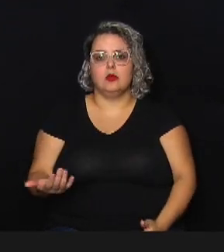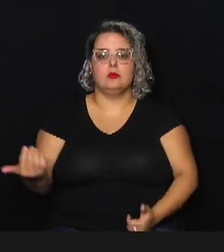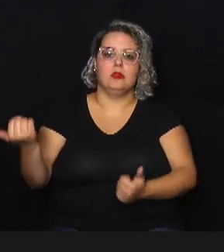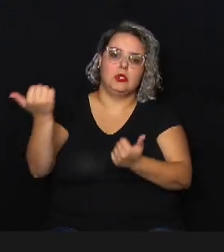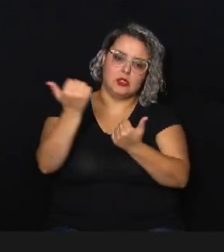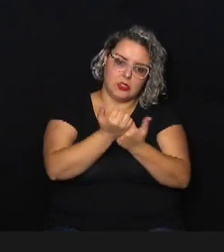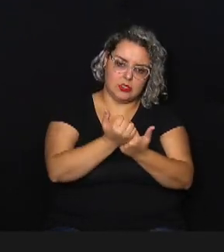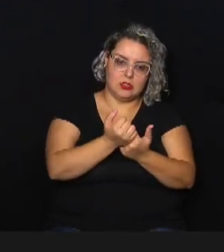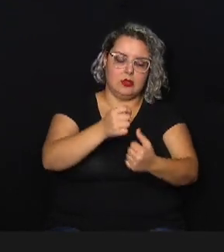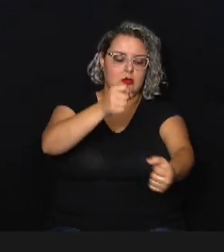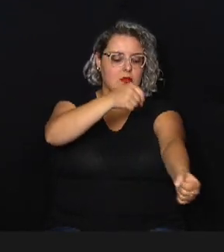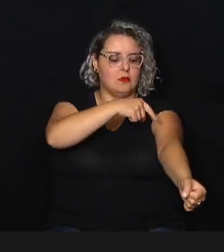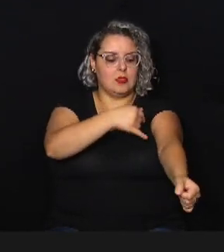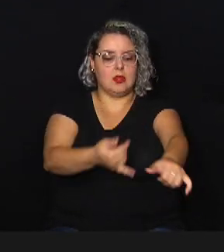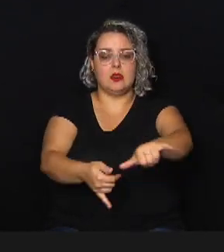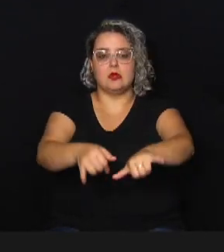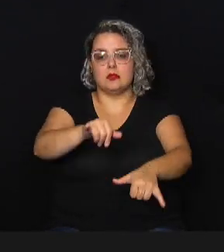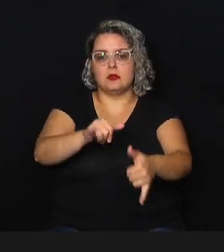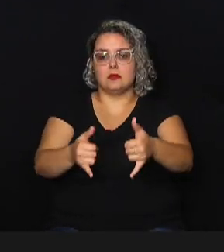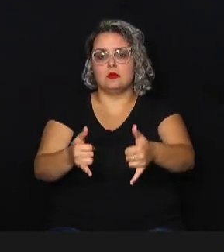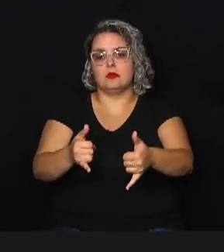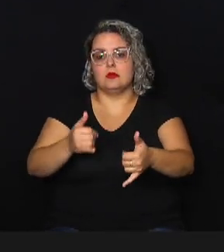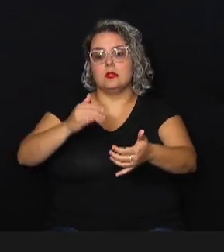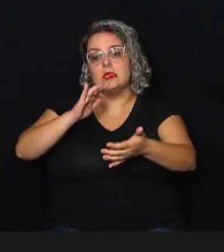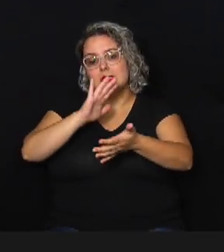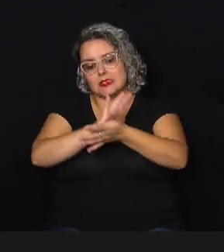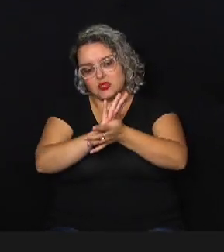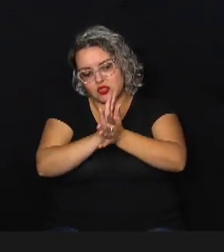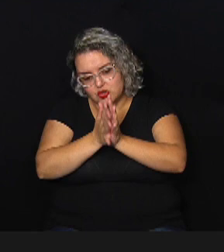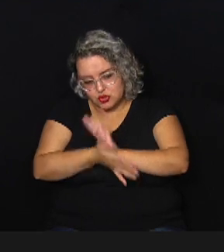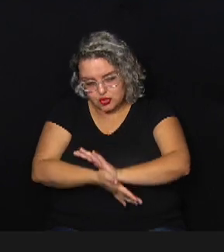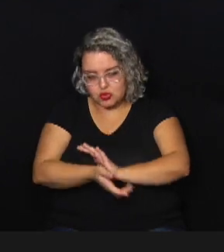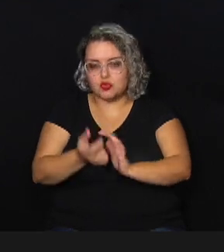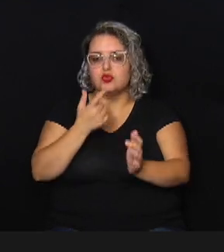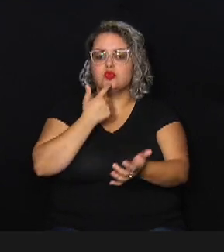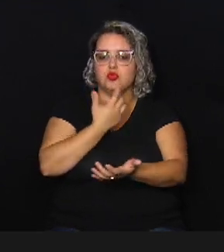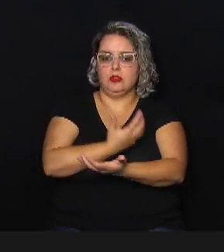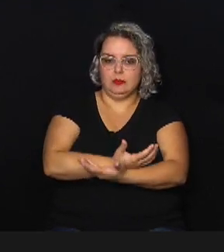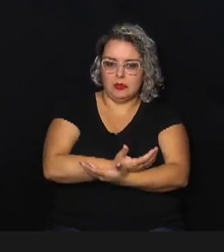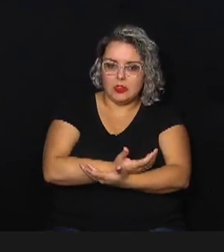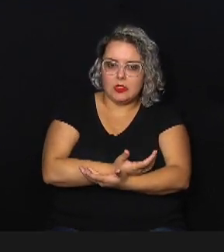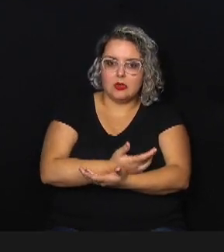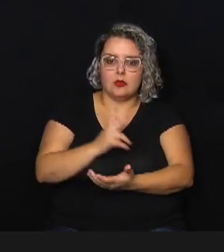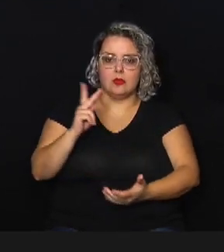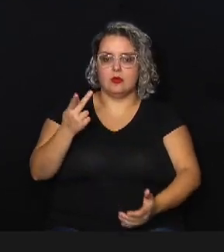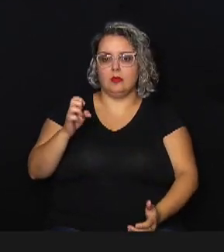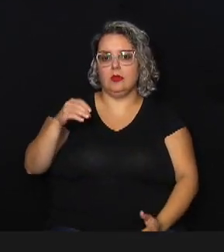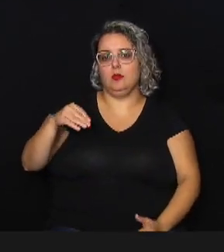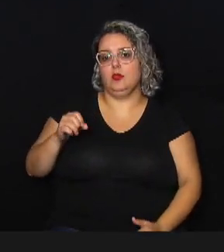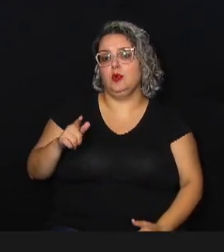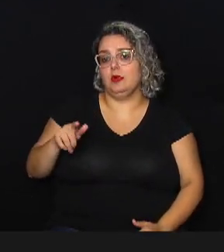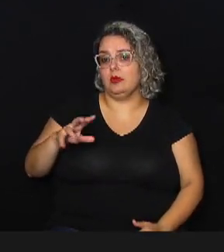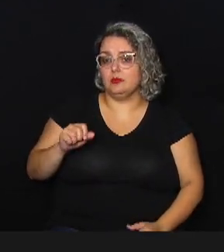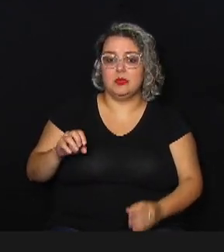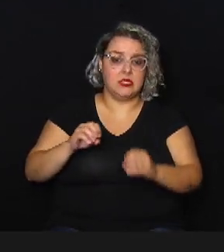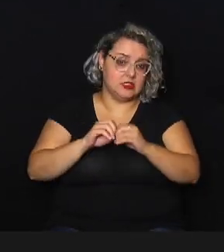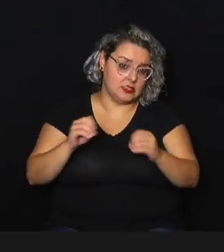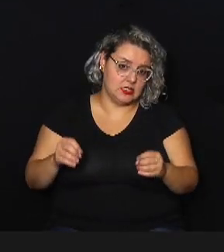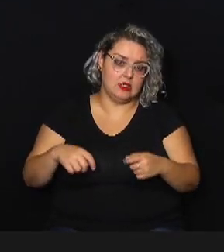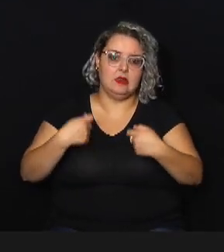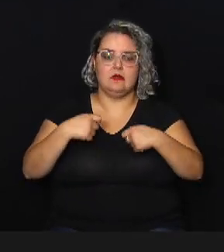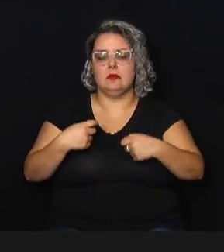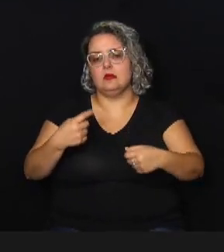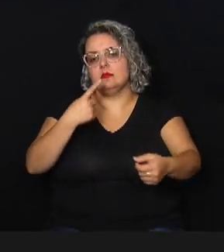uma quimioterapia que mata a medula do paciente, tá? Então o hemograma fica ali a zero, aí vai precisar transfusão de